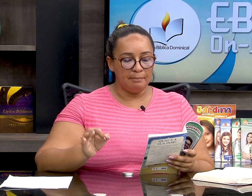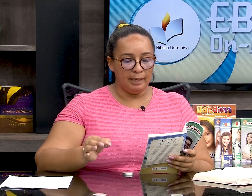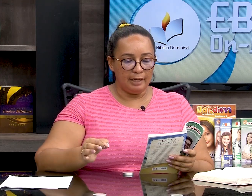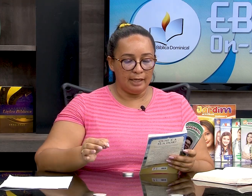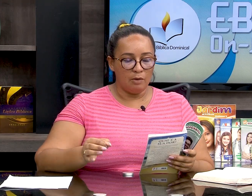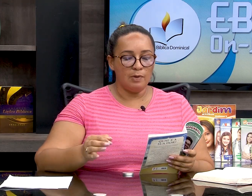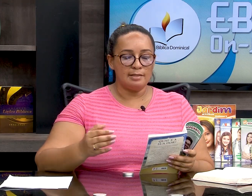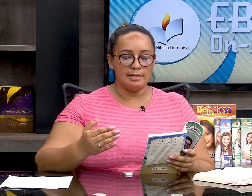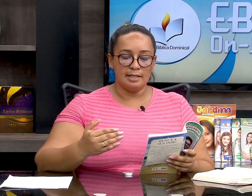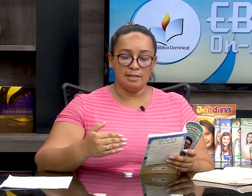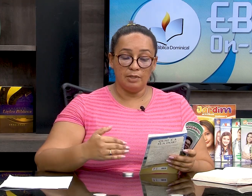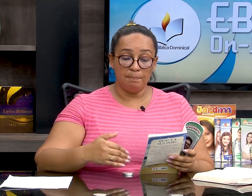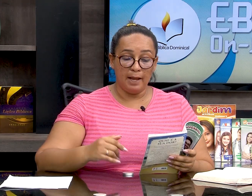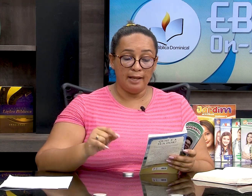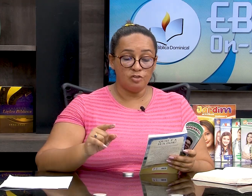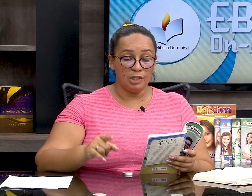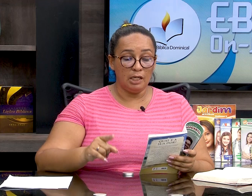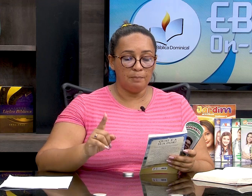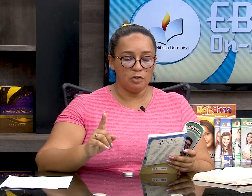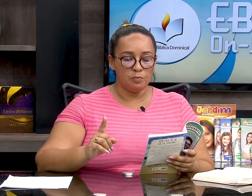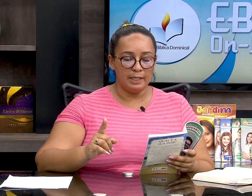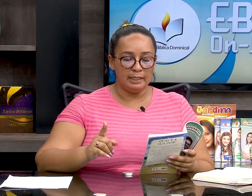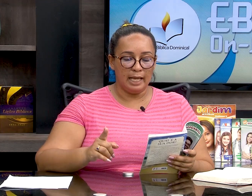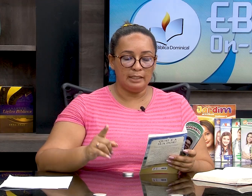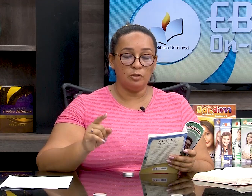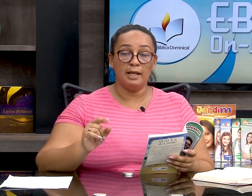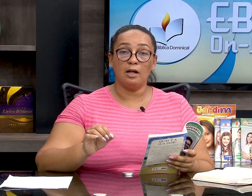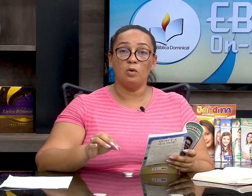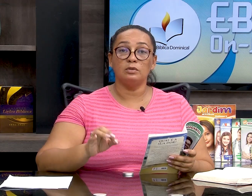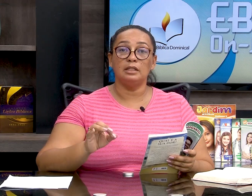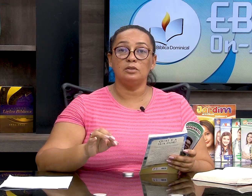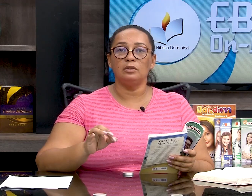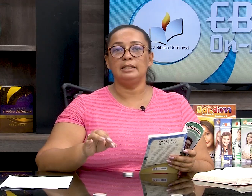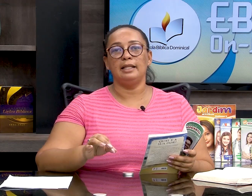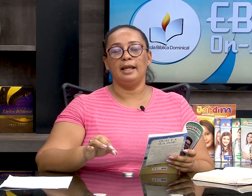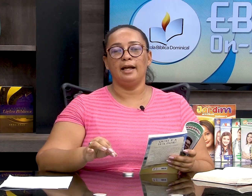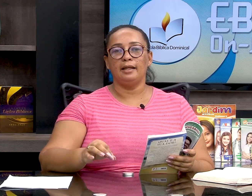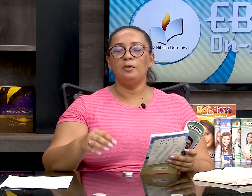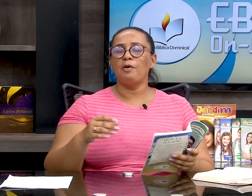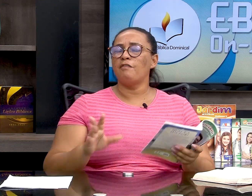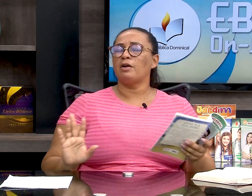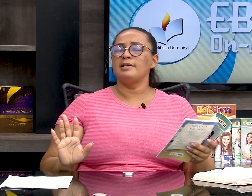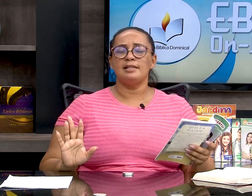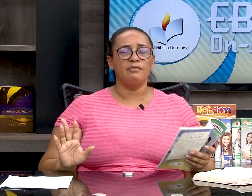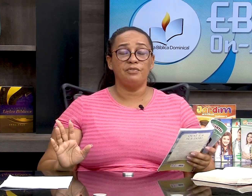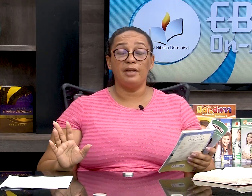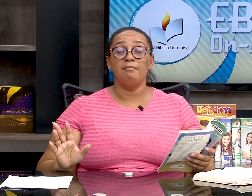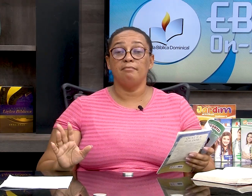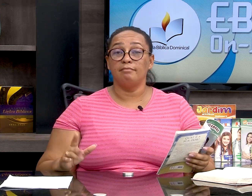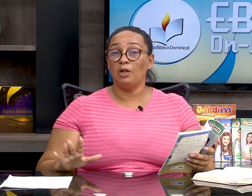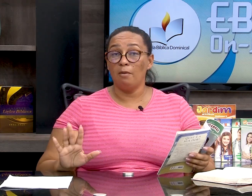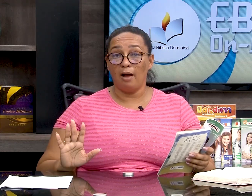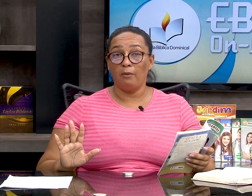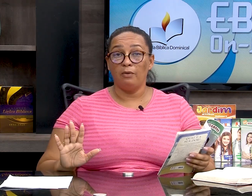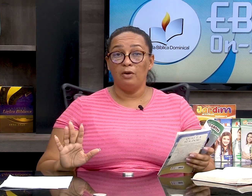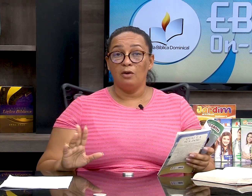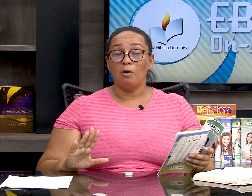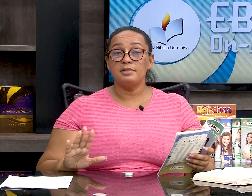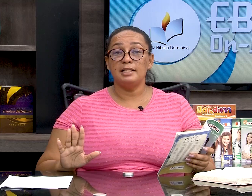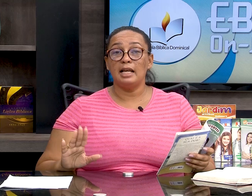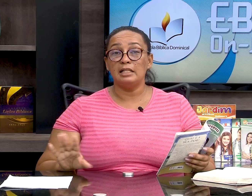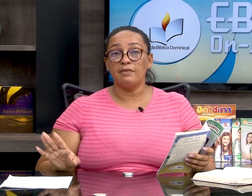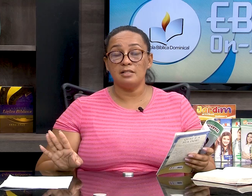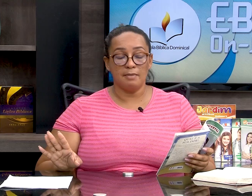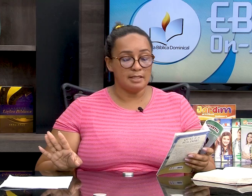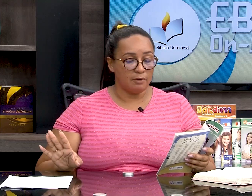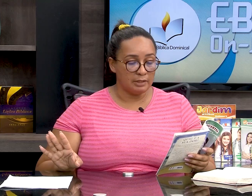onde na primeira uma sensação de paz e prosperidade tomar a conta de toda terra e o povo vai começar a viver normal